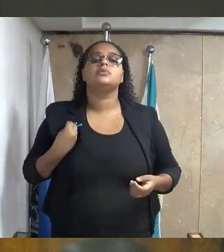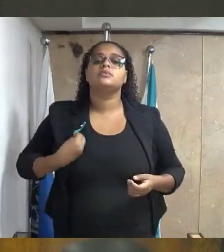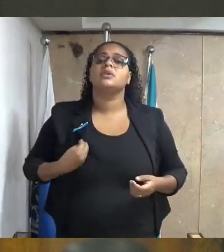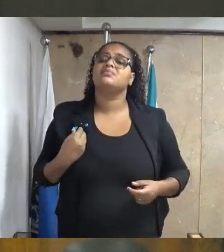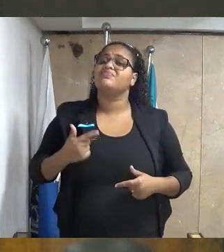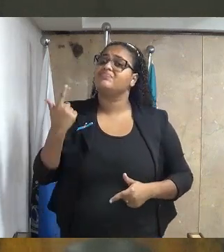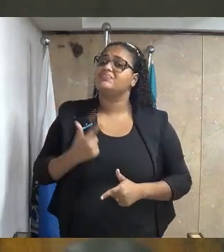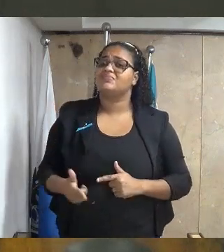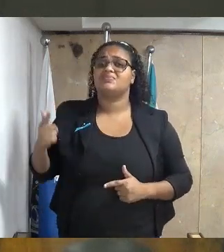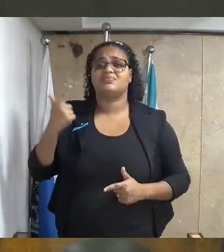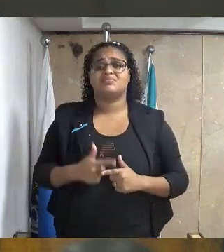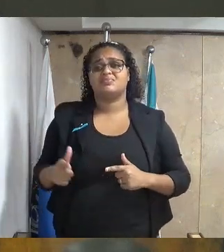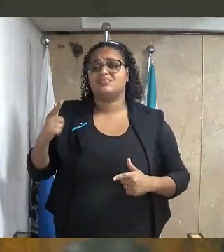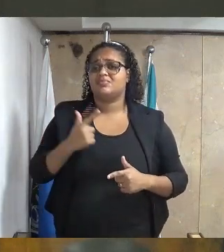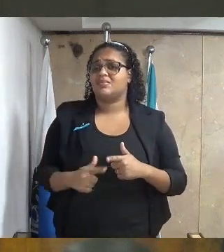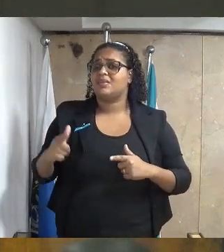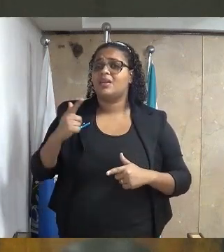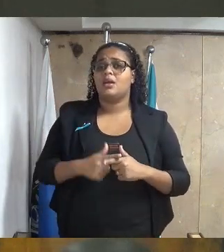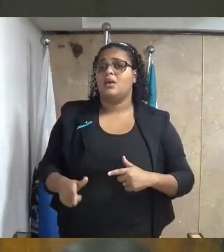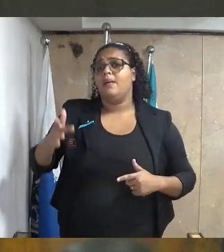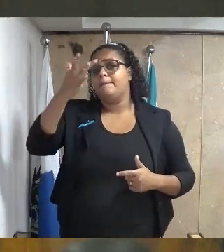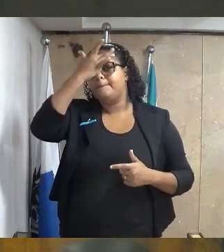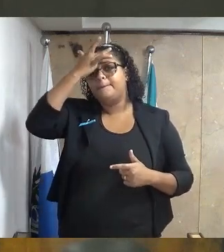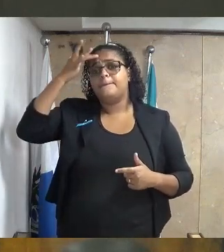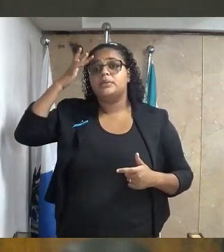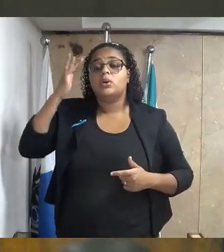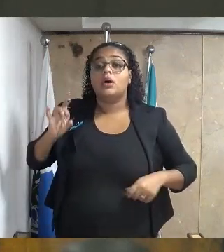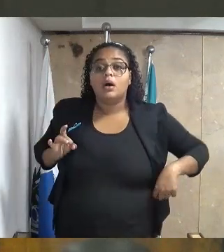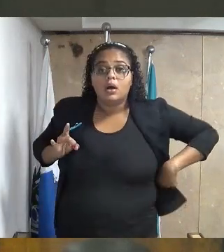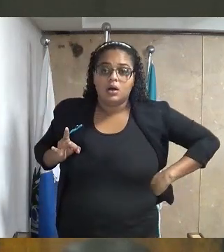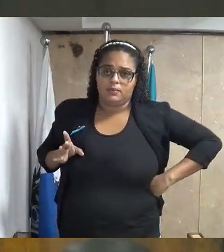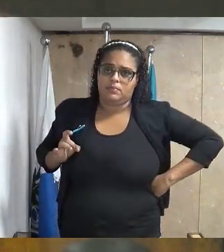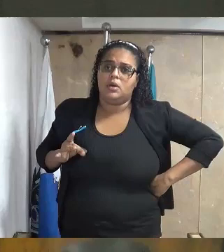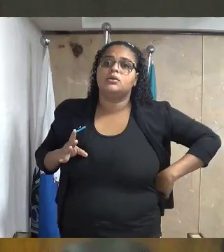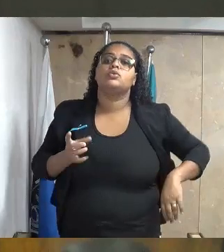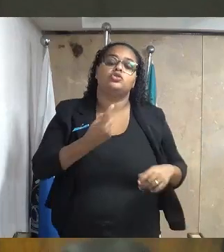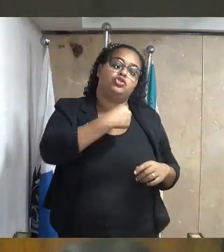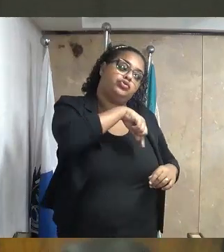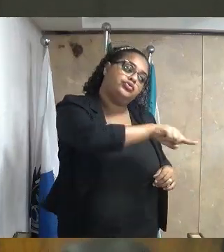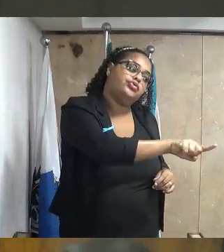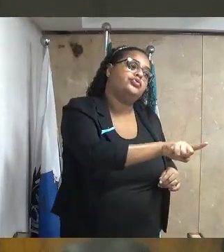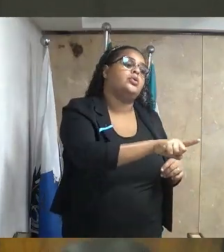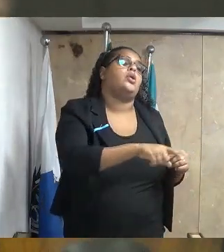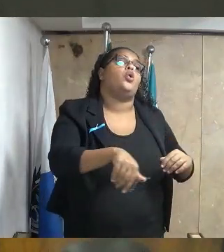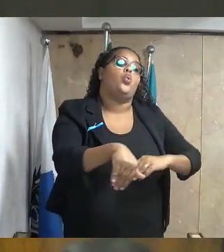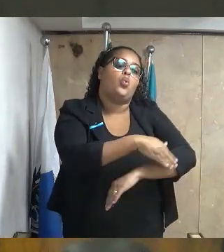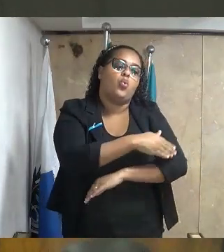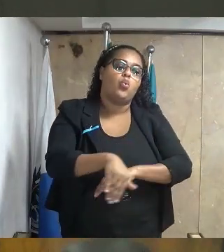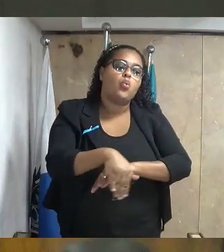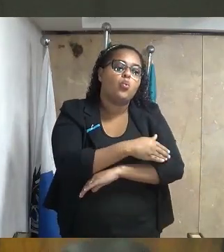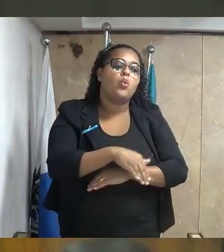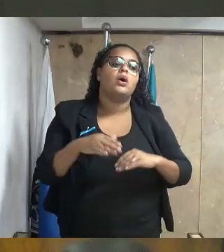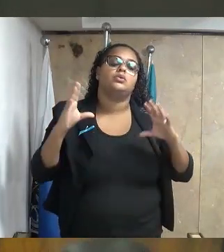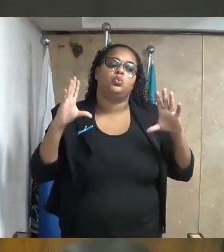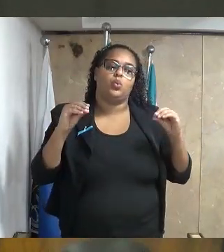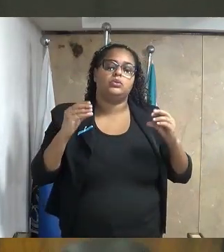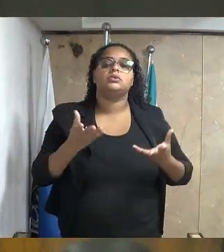problema. Pessoas com medo de estar na rua à noite, enclausuradas dentro de